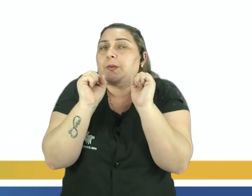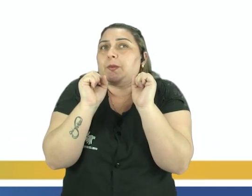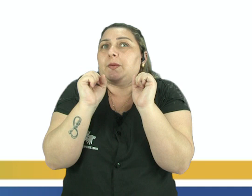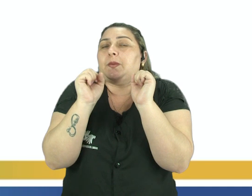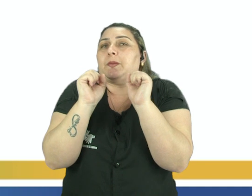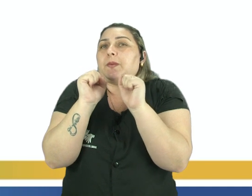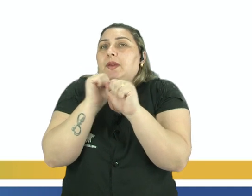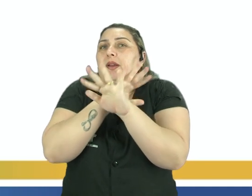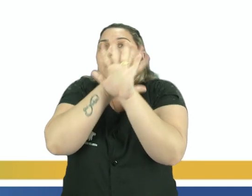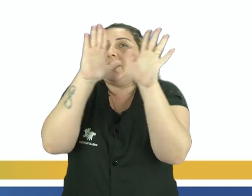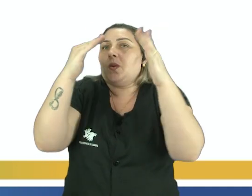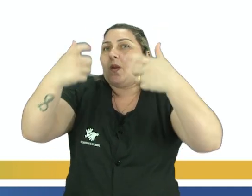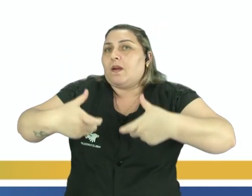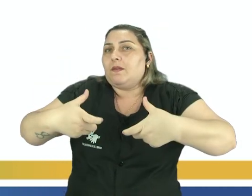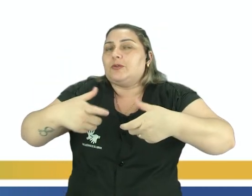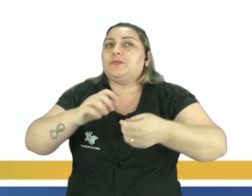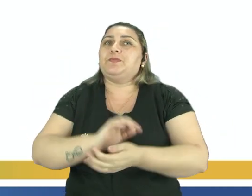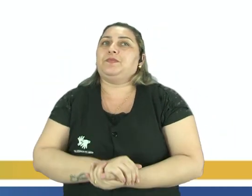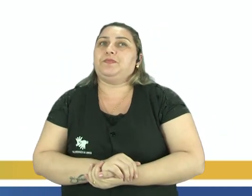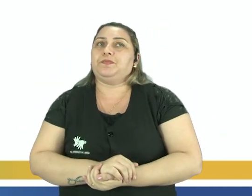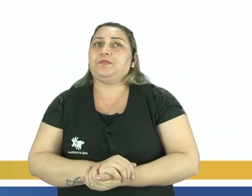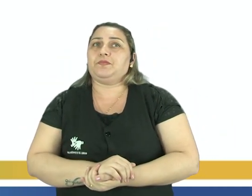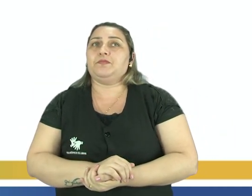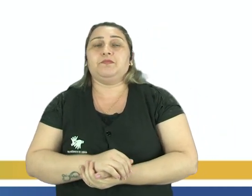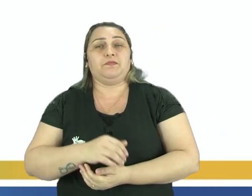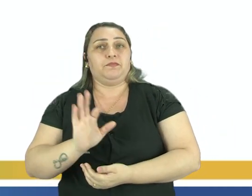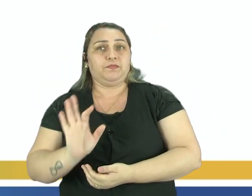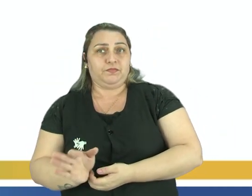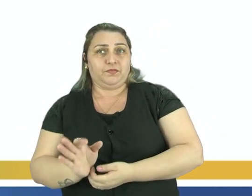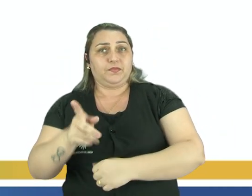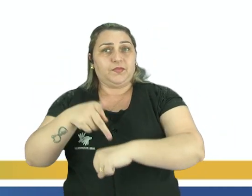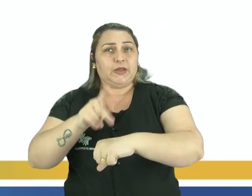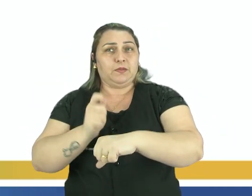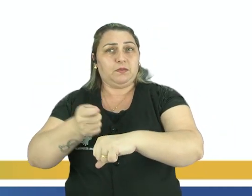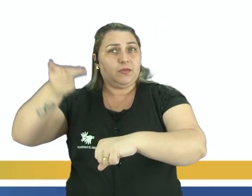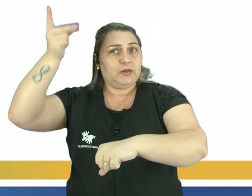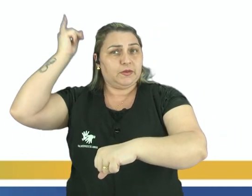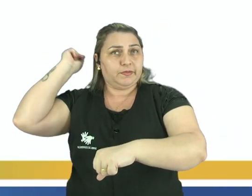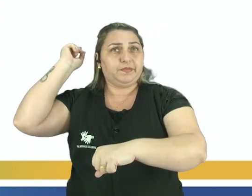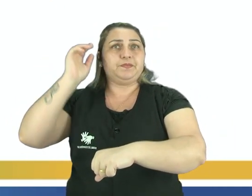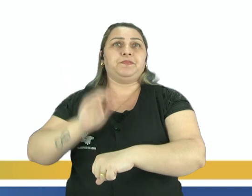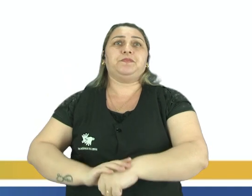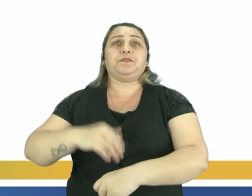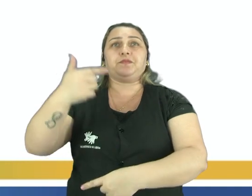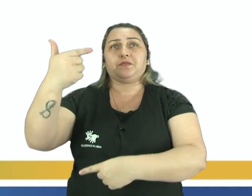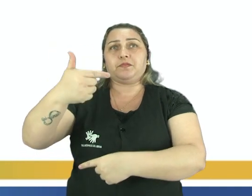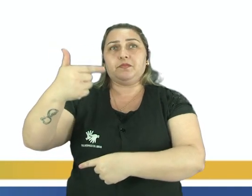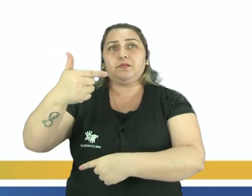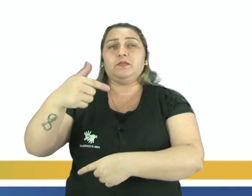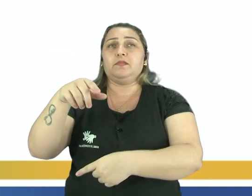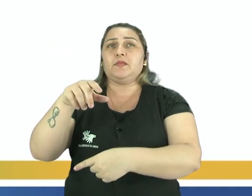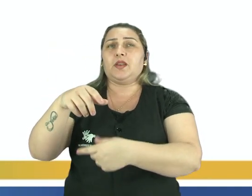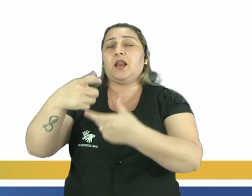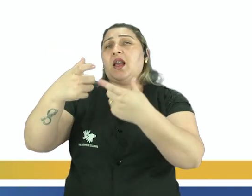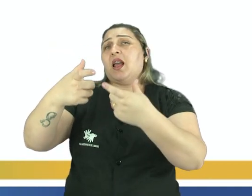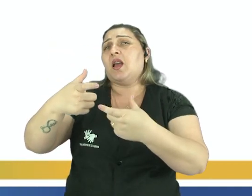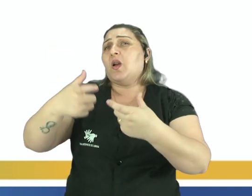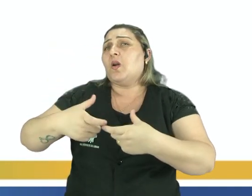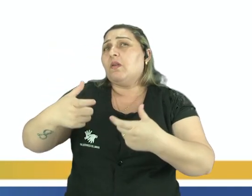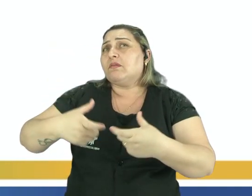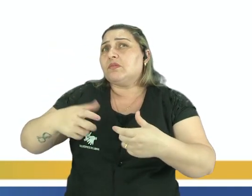aquecer-se do frio e iluminar. Tá? Isso no período paleolítico, né? A questão 2, né? Onde estão e o